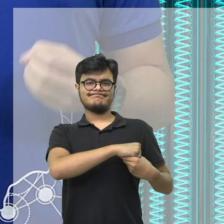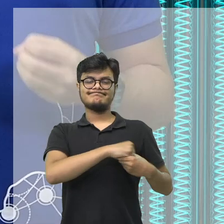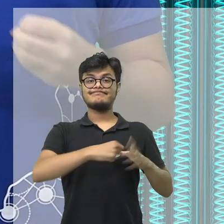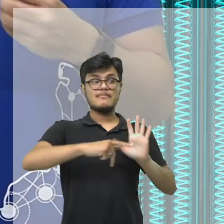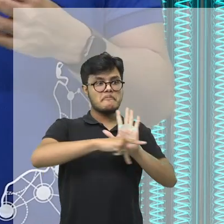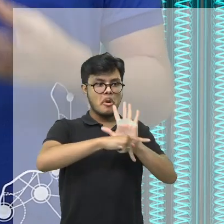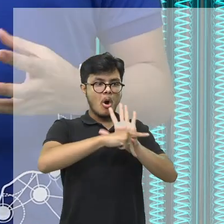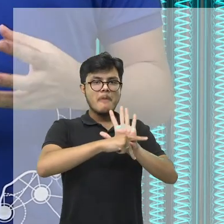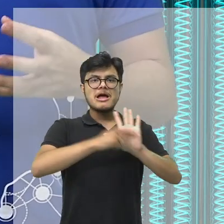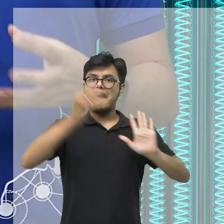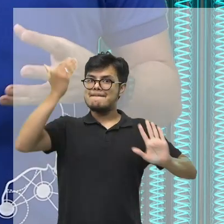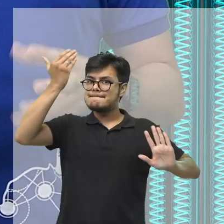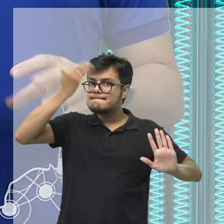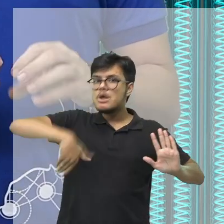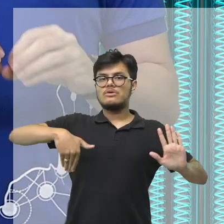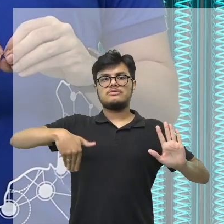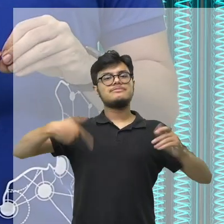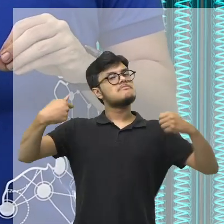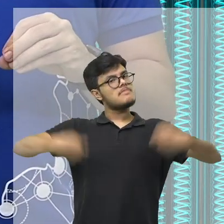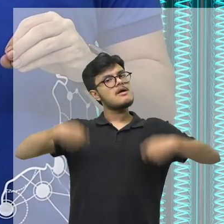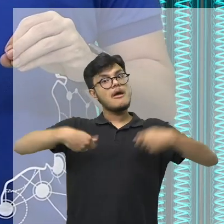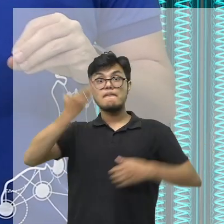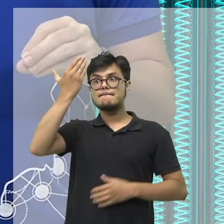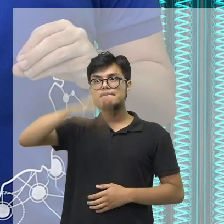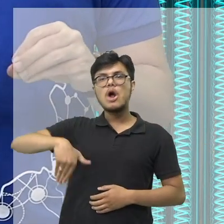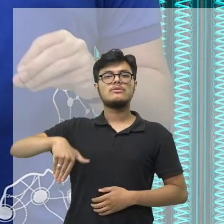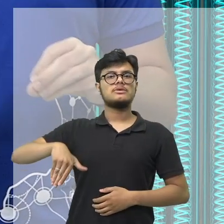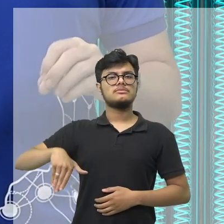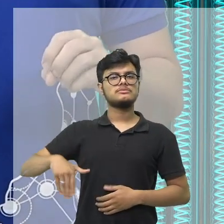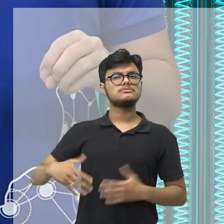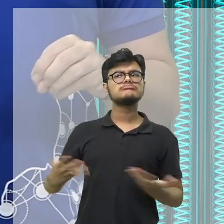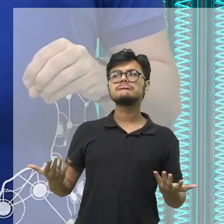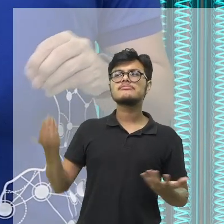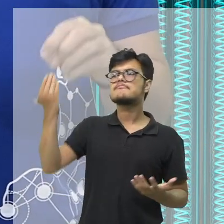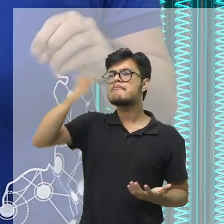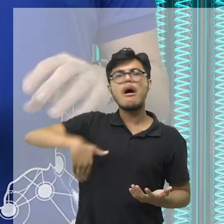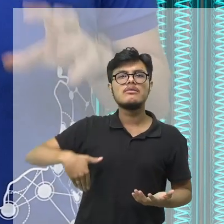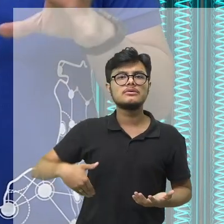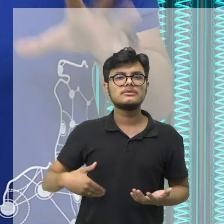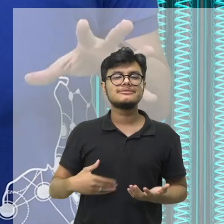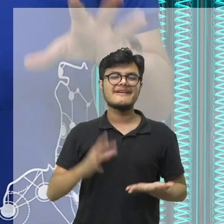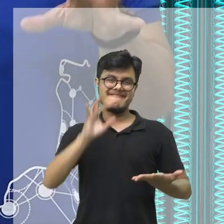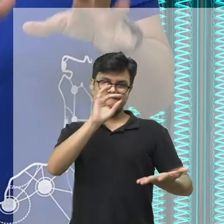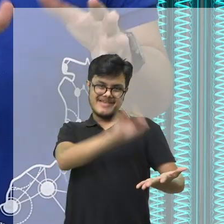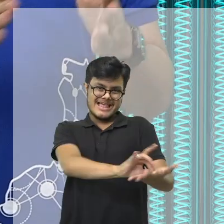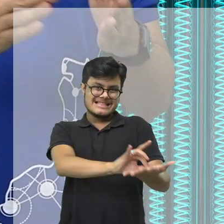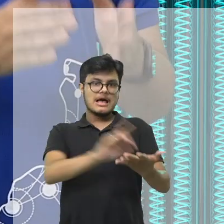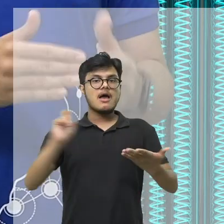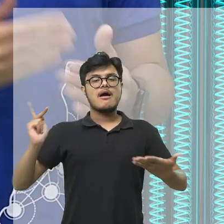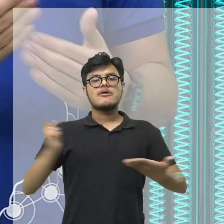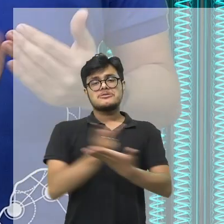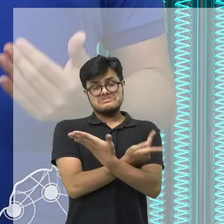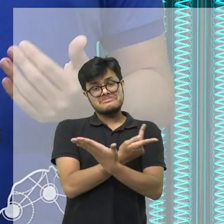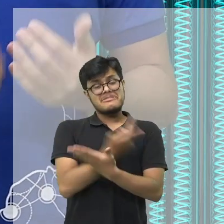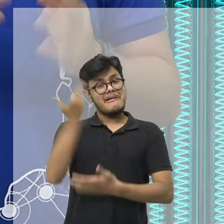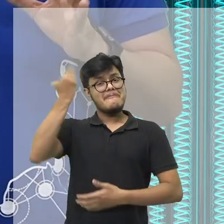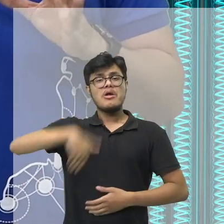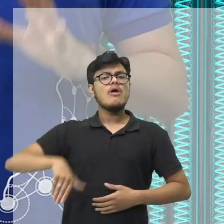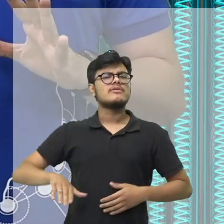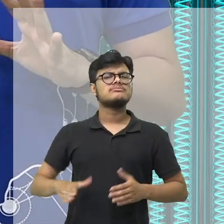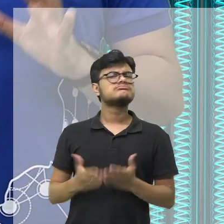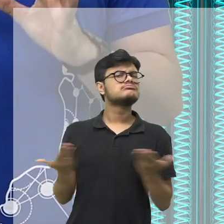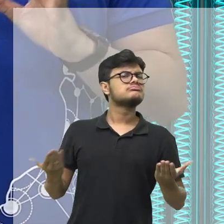aquilo ali foi um fato, né, é algo real, foi algo que aconteceu. Ok, mas eu preciso de